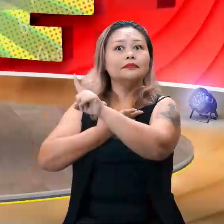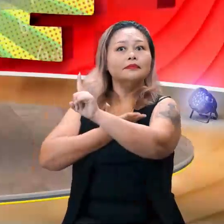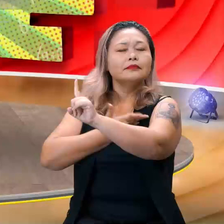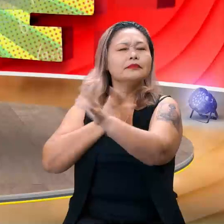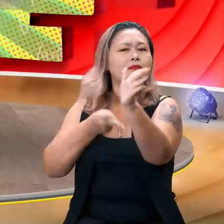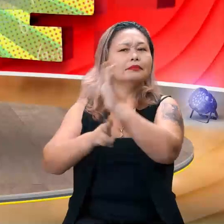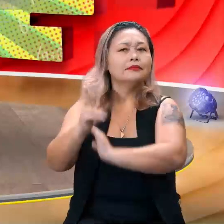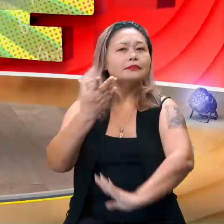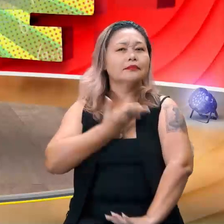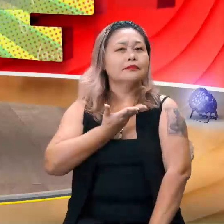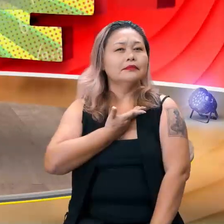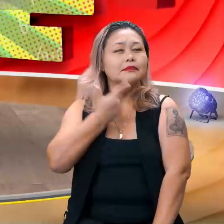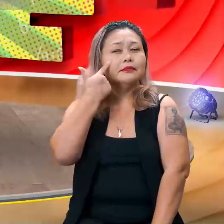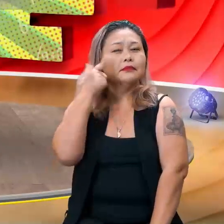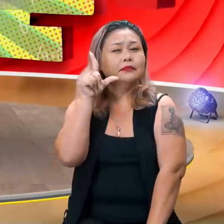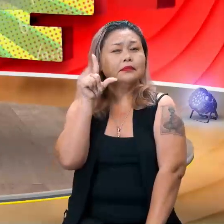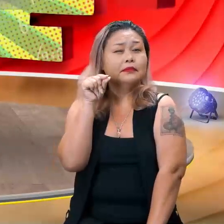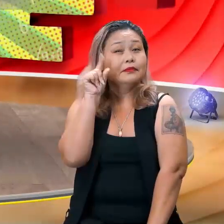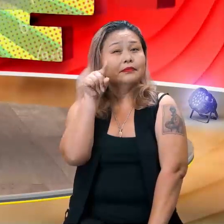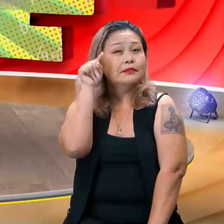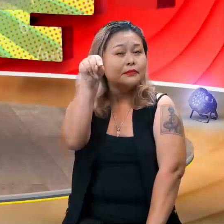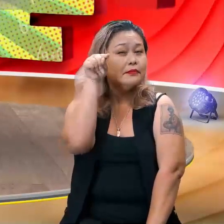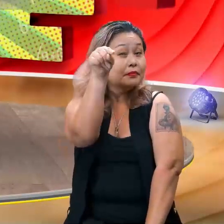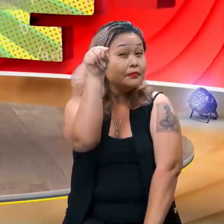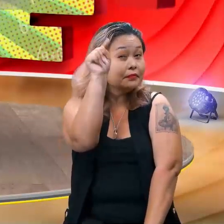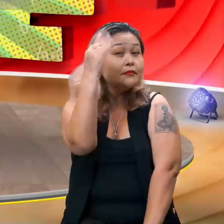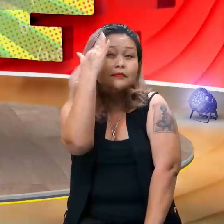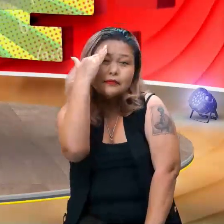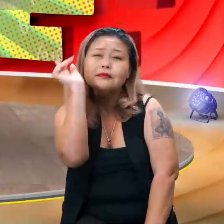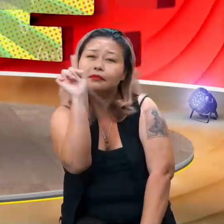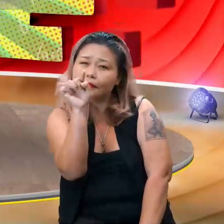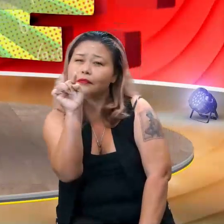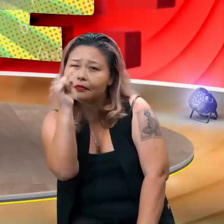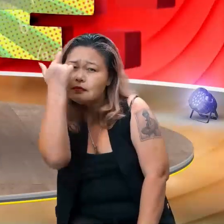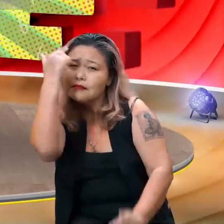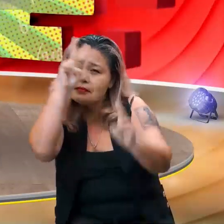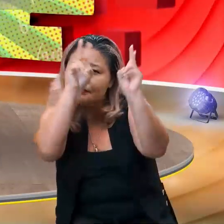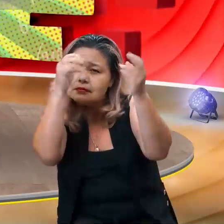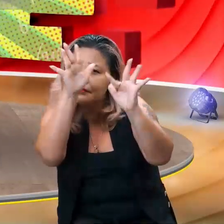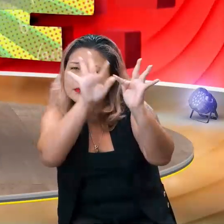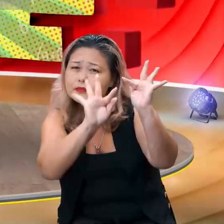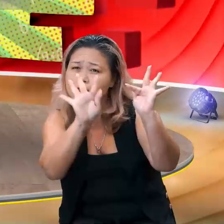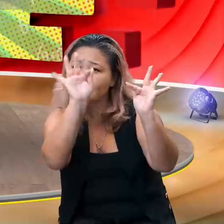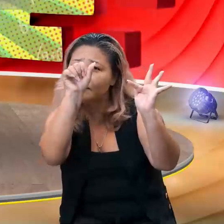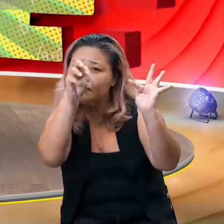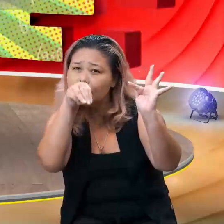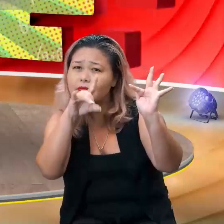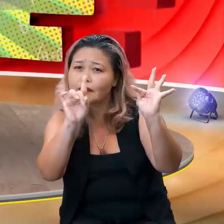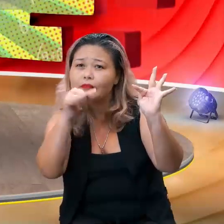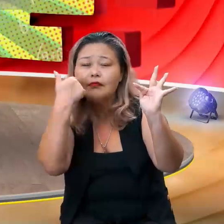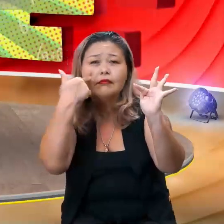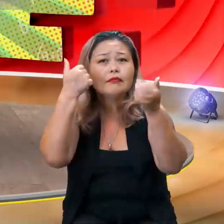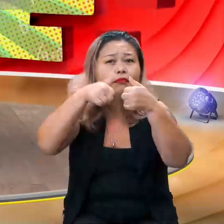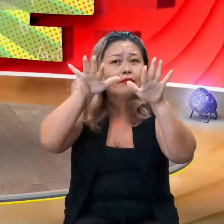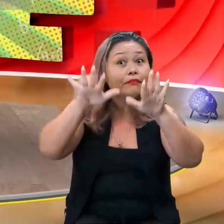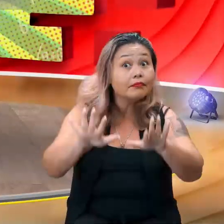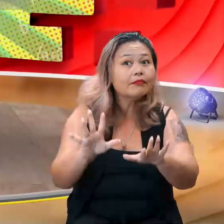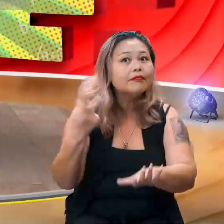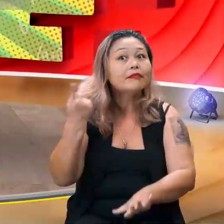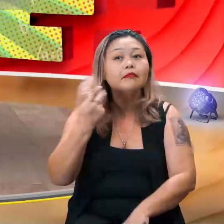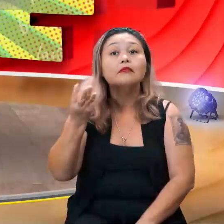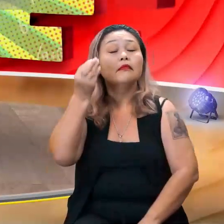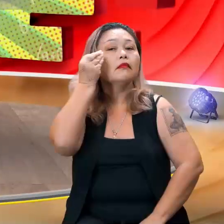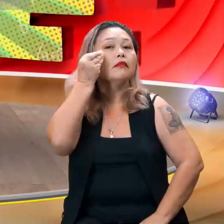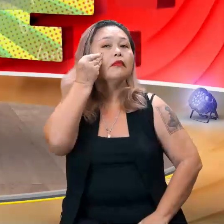né? E você aí, você tá entendendo os assuntos de função afim? Ó, a gente tá aqui para verificar